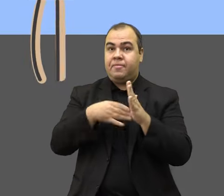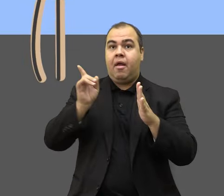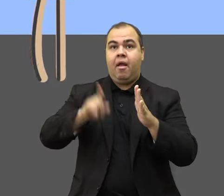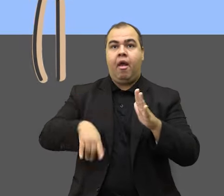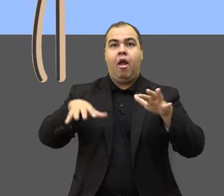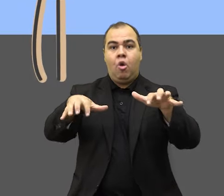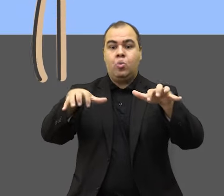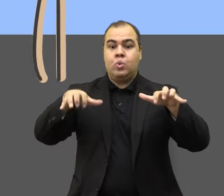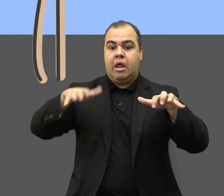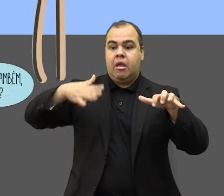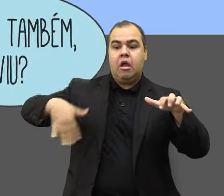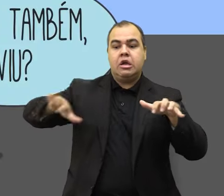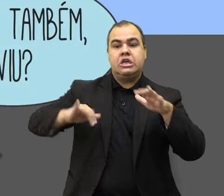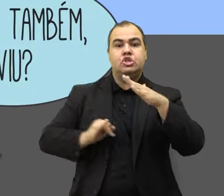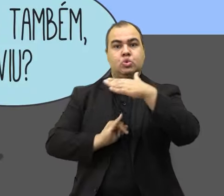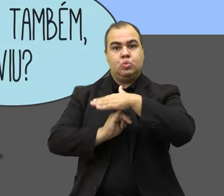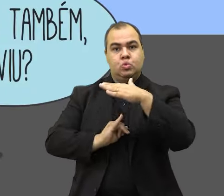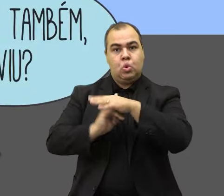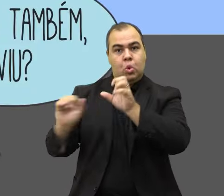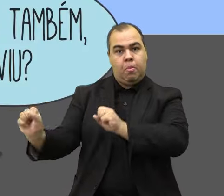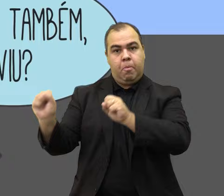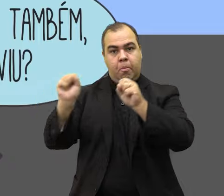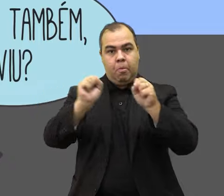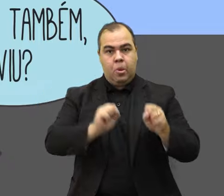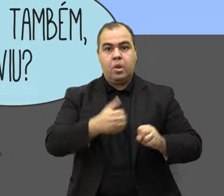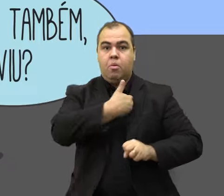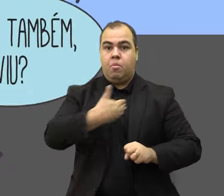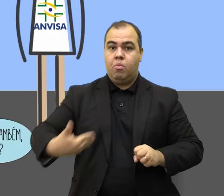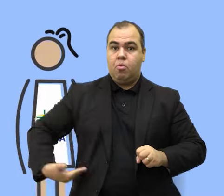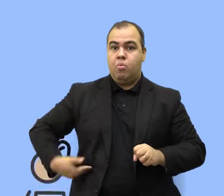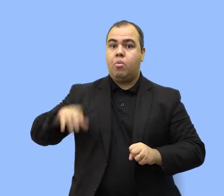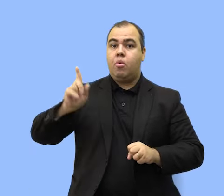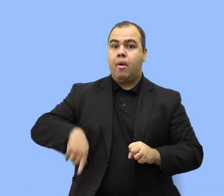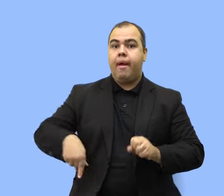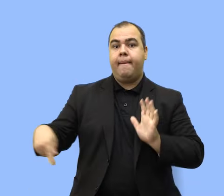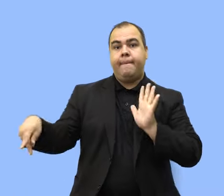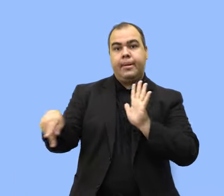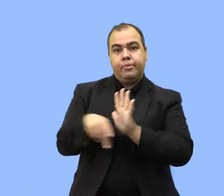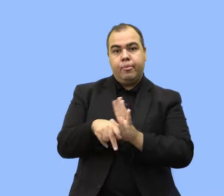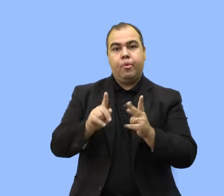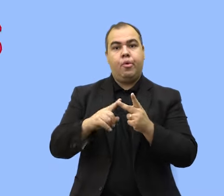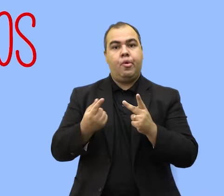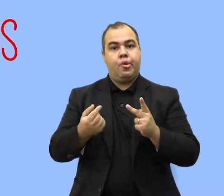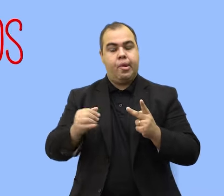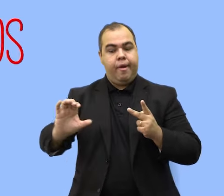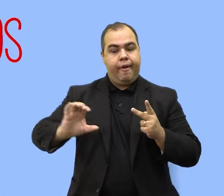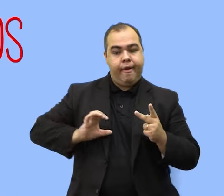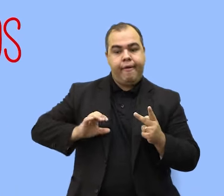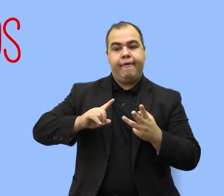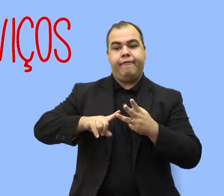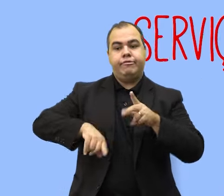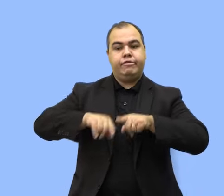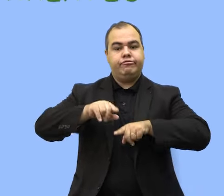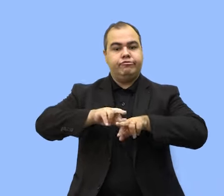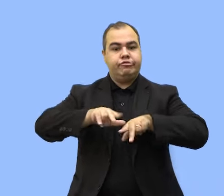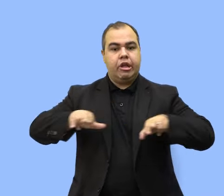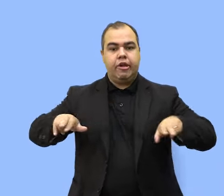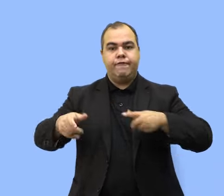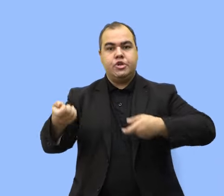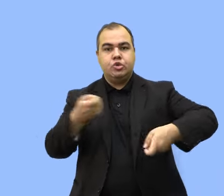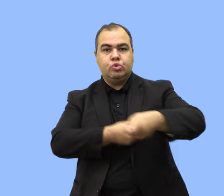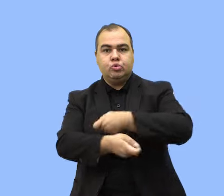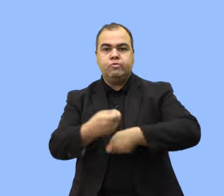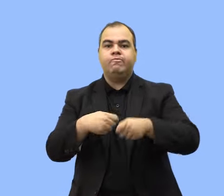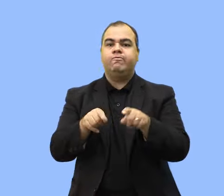às autarquias e fundações instituídas pelo poder público, no que se refere ao patrimônio, renda ou serviços vinculados às suas